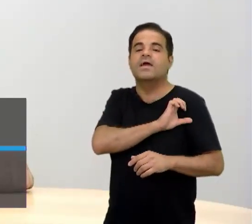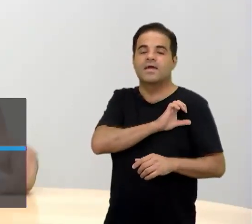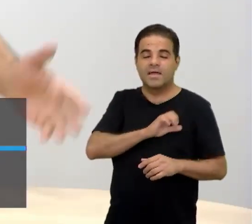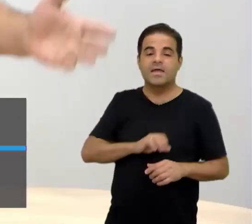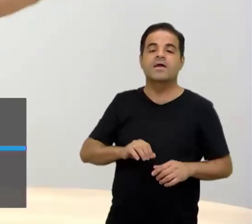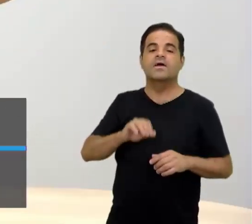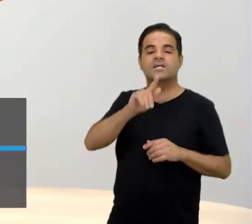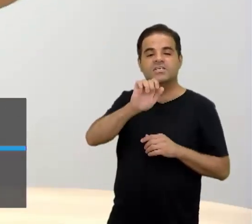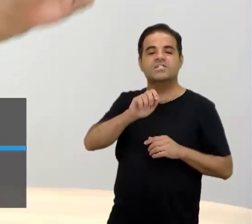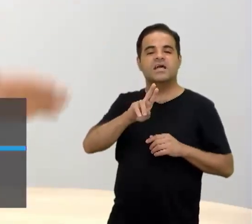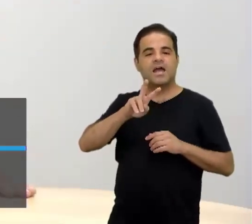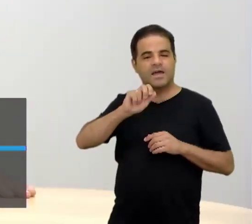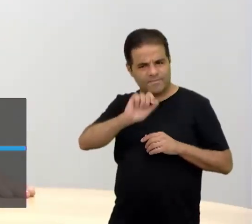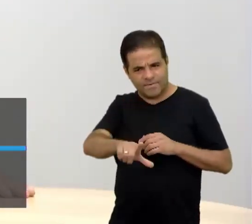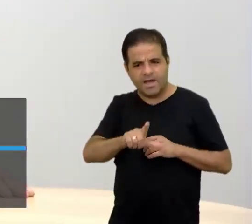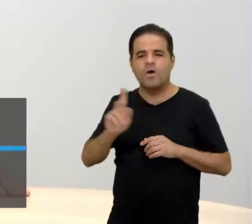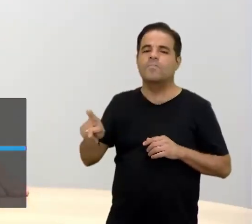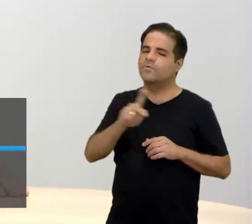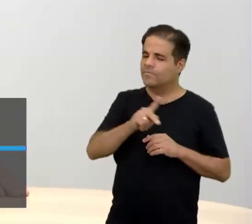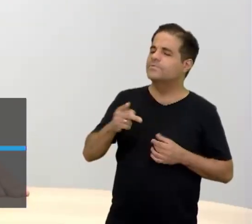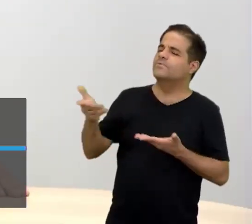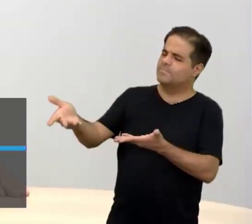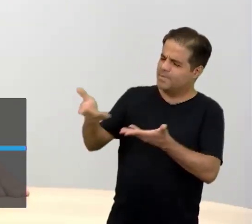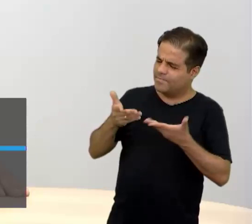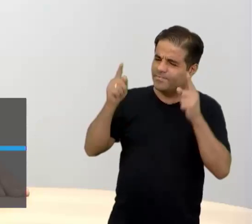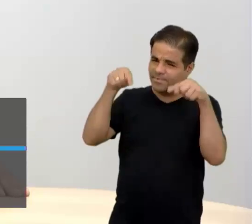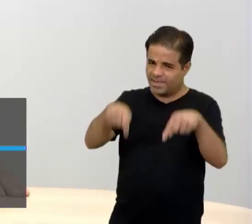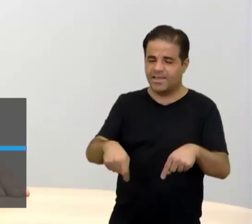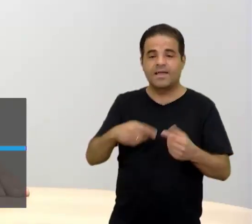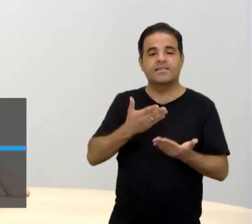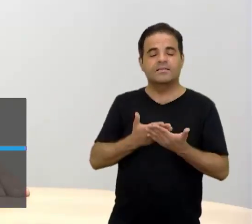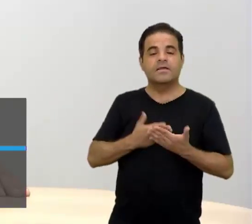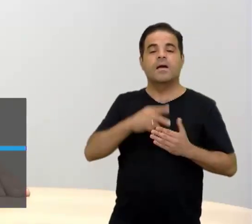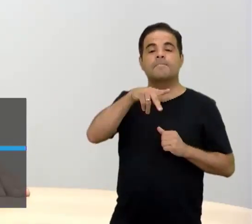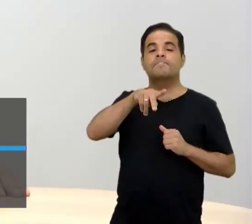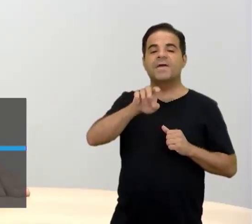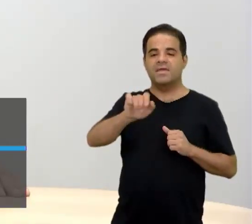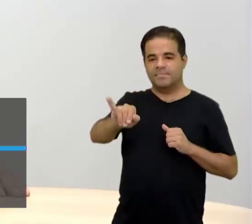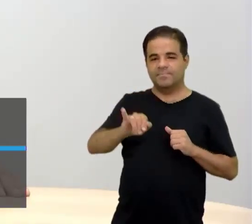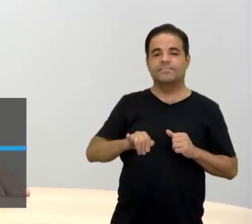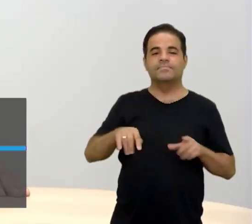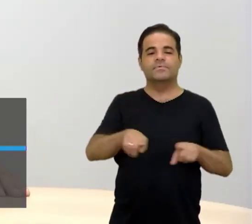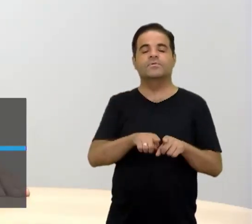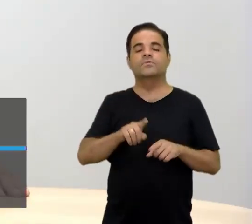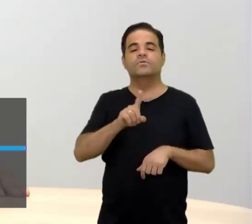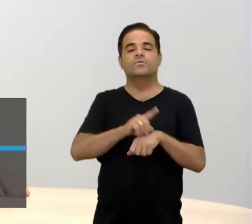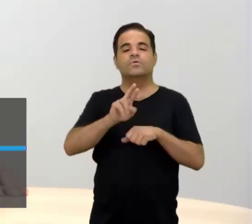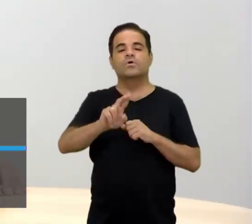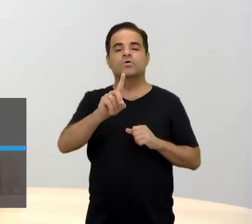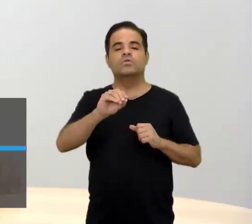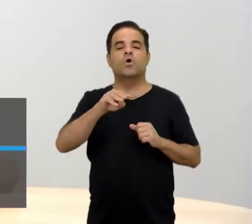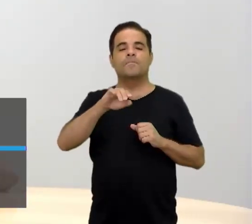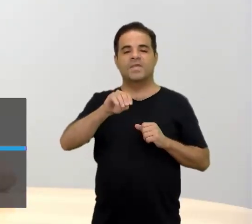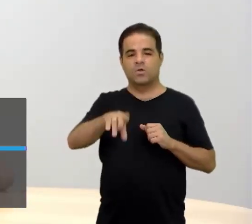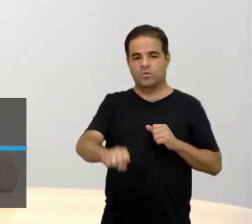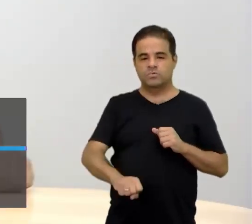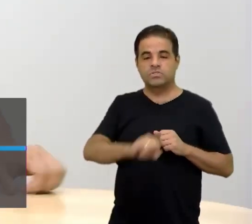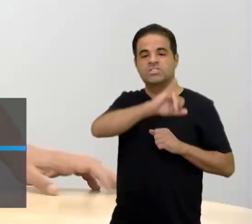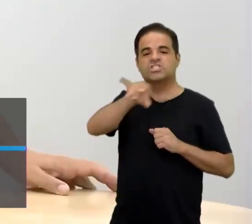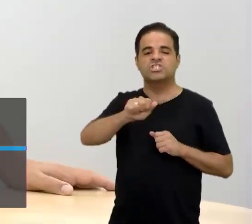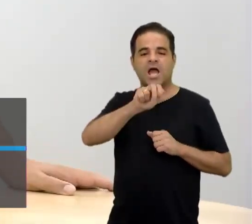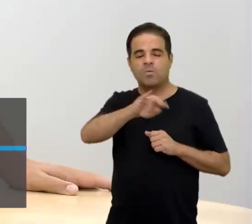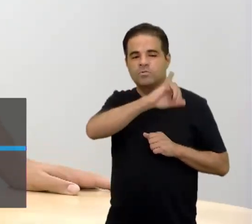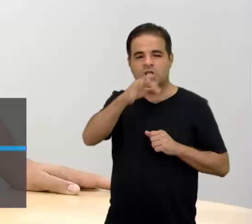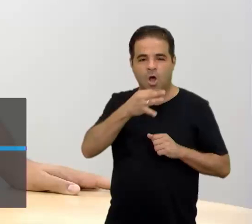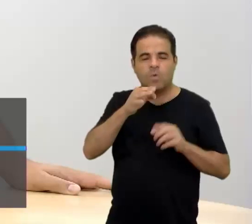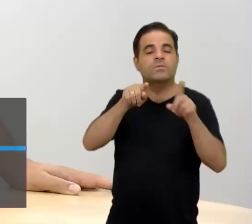ver, o professor Gerval, como sempre, Gerval, seja muito bem-vindo e também a PEI, Dr. Domingos de Magalhães de Jaú, sejam